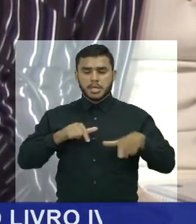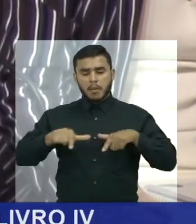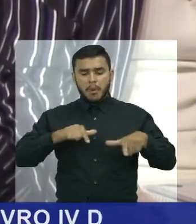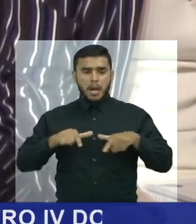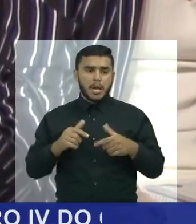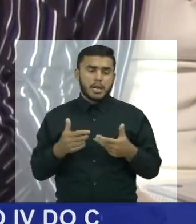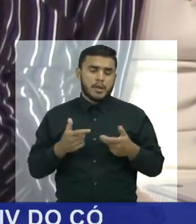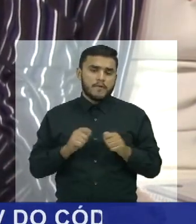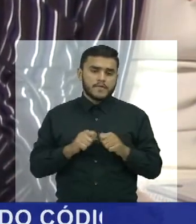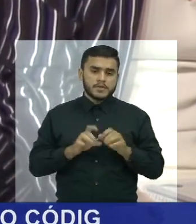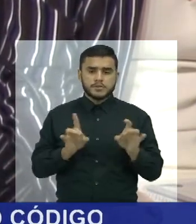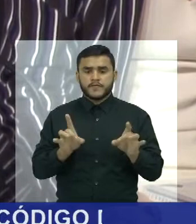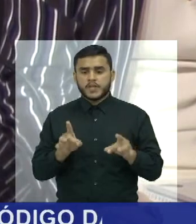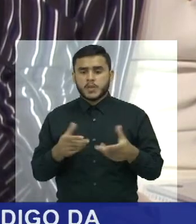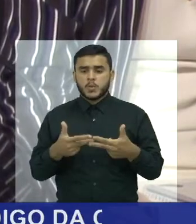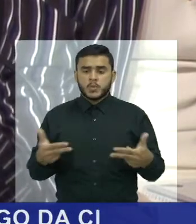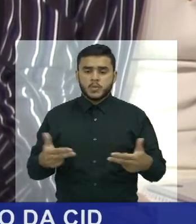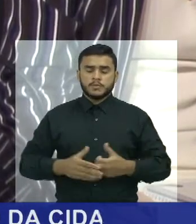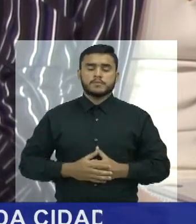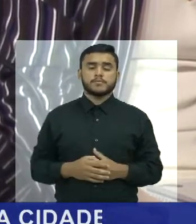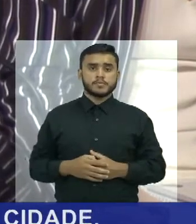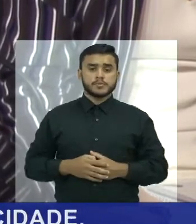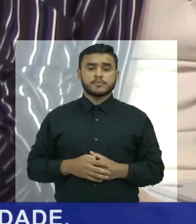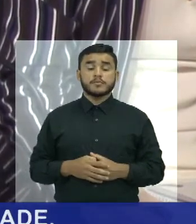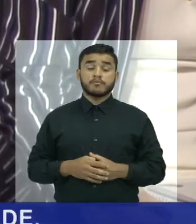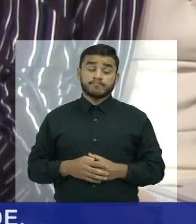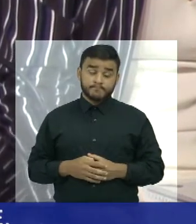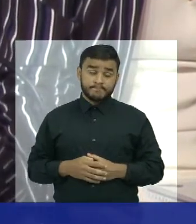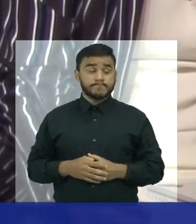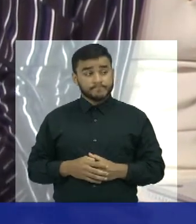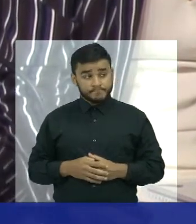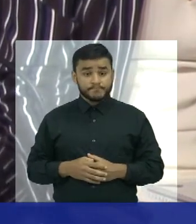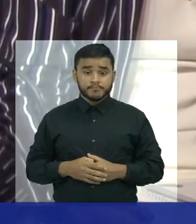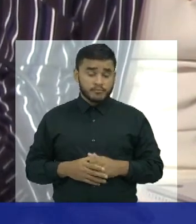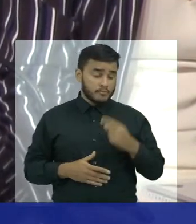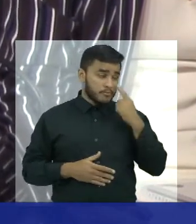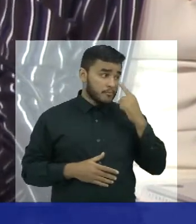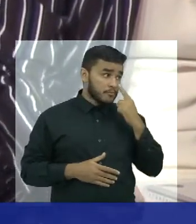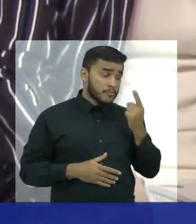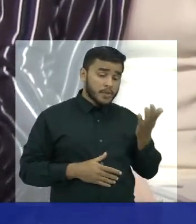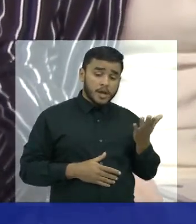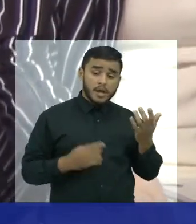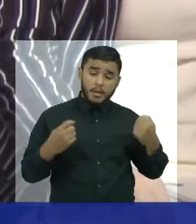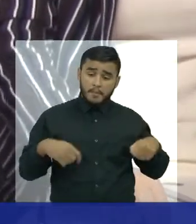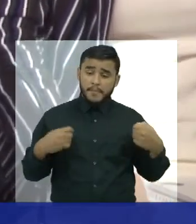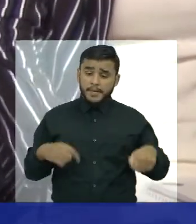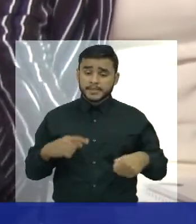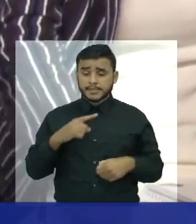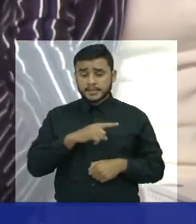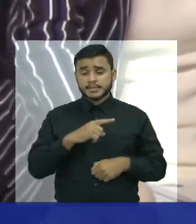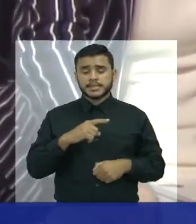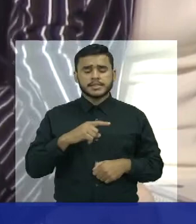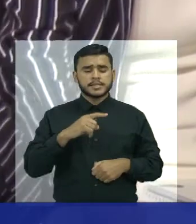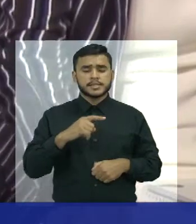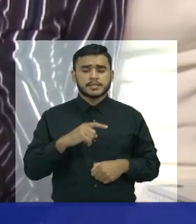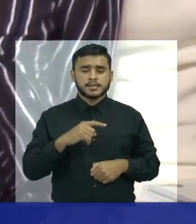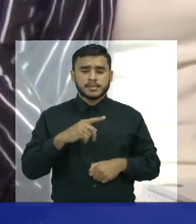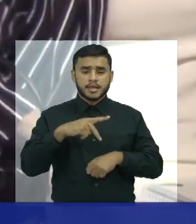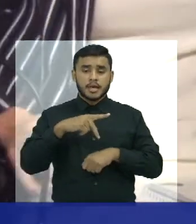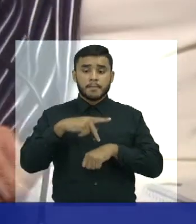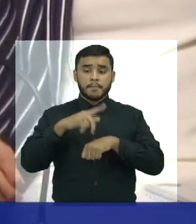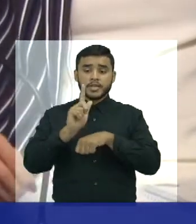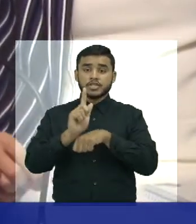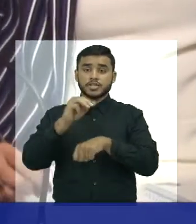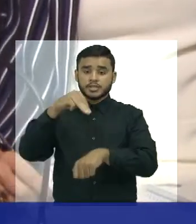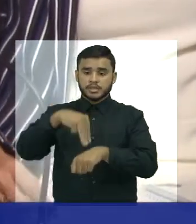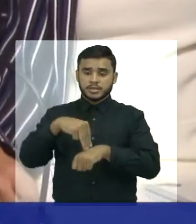sua atividade. Então, é uma questão jurídica, judicial. Quando a PGM esteve